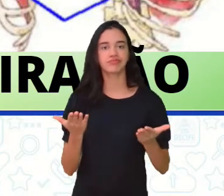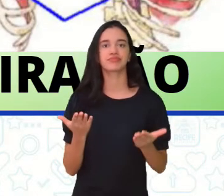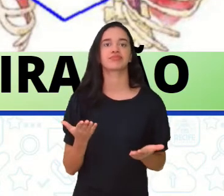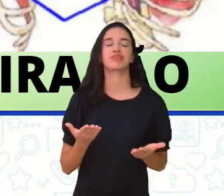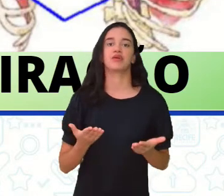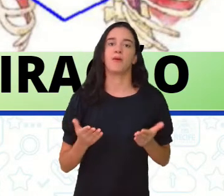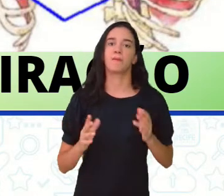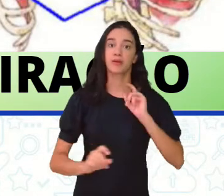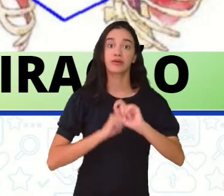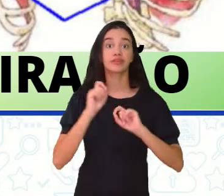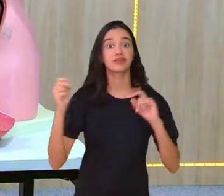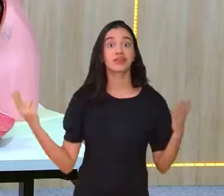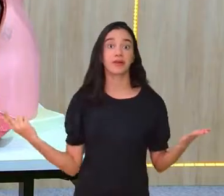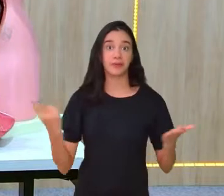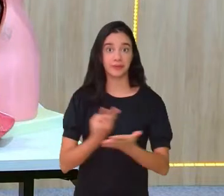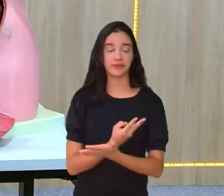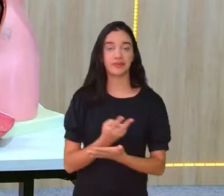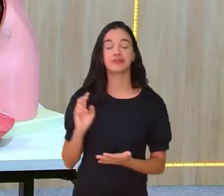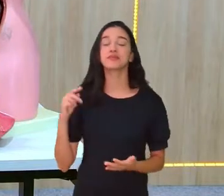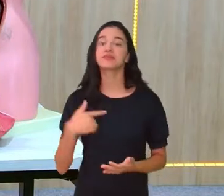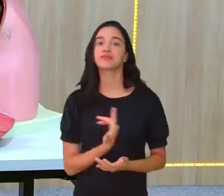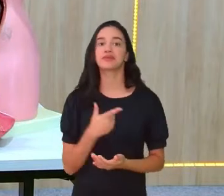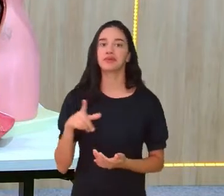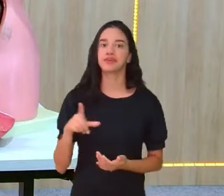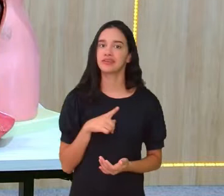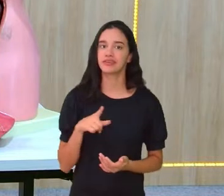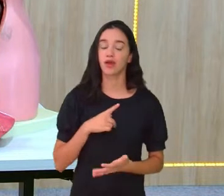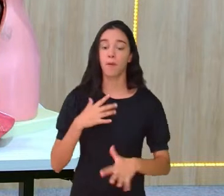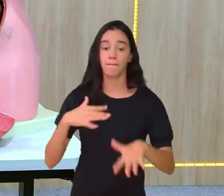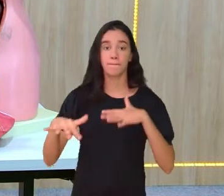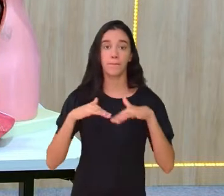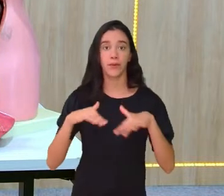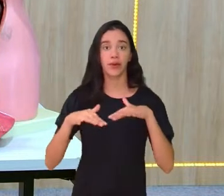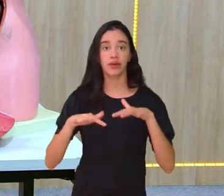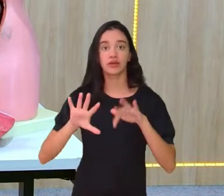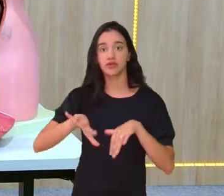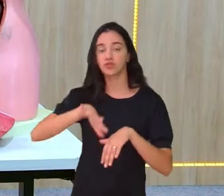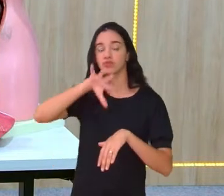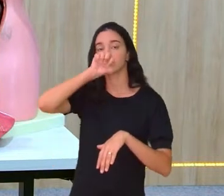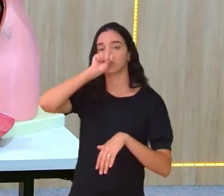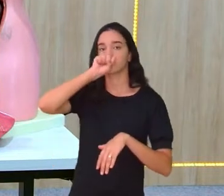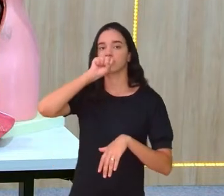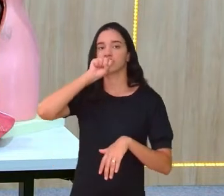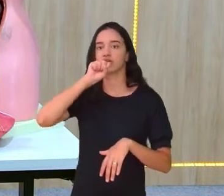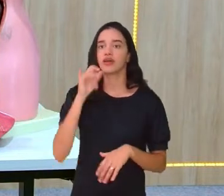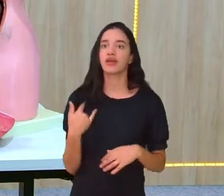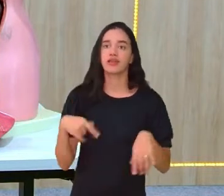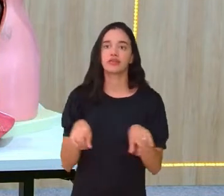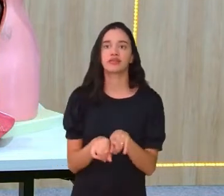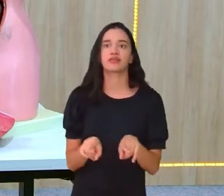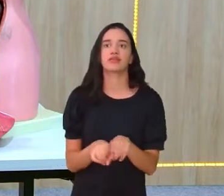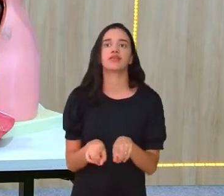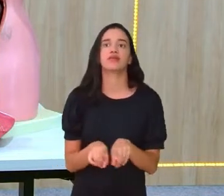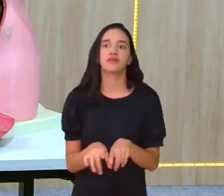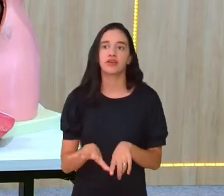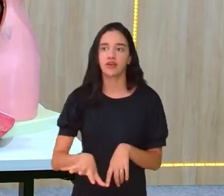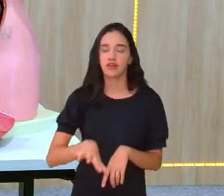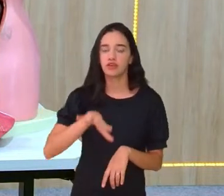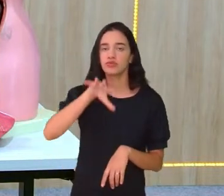né, o que está acontecendo. Então, aqui nós temos os movimentos respiratórios, a inspiração e